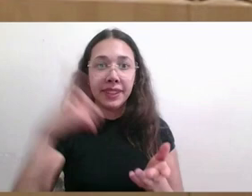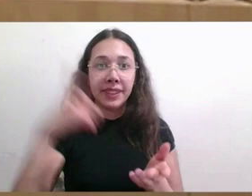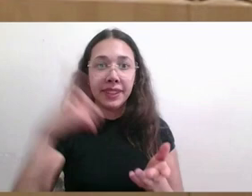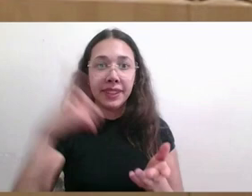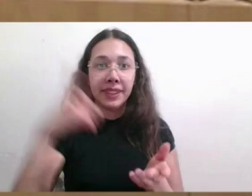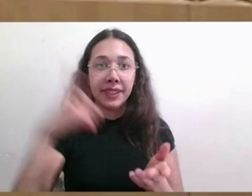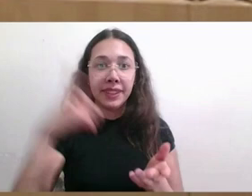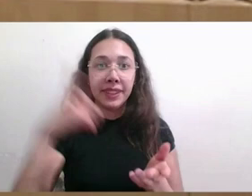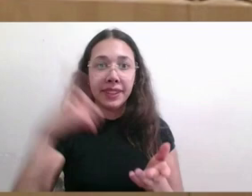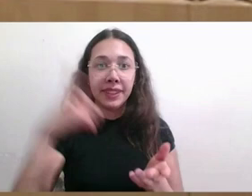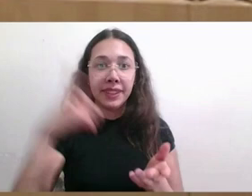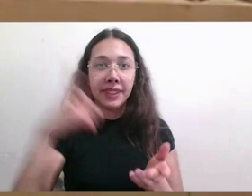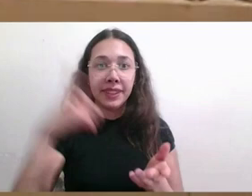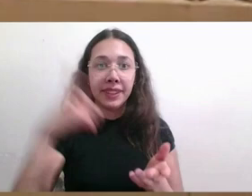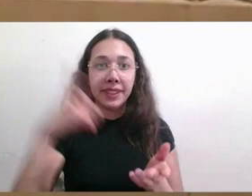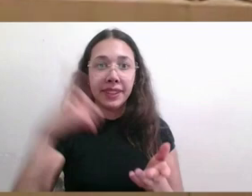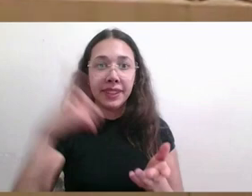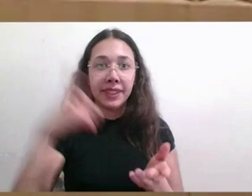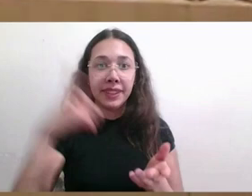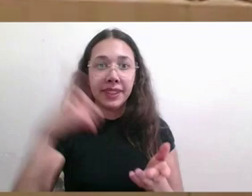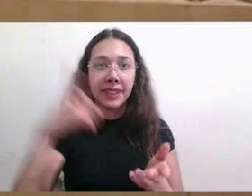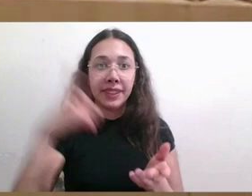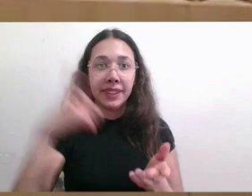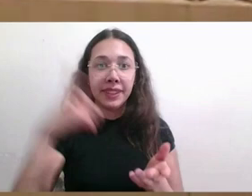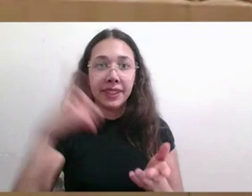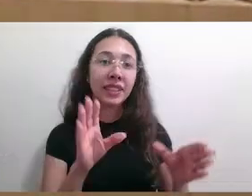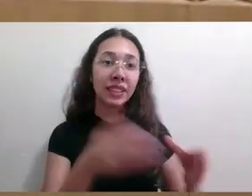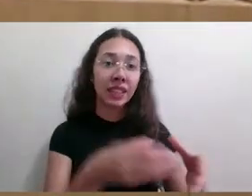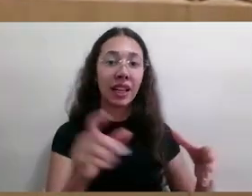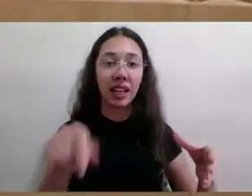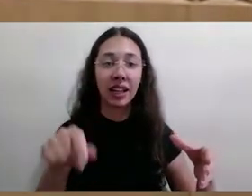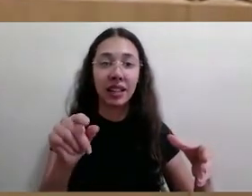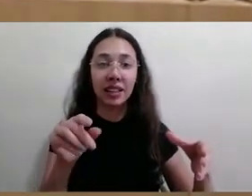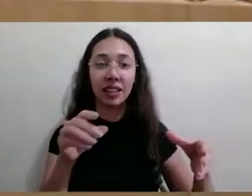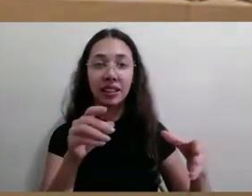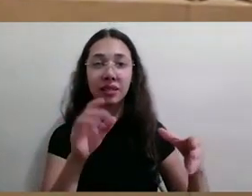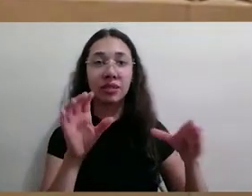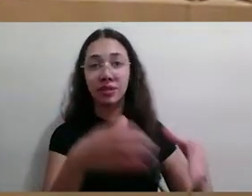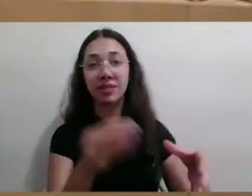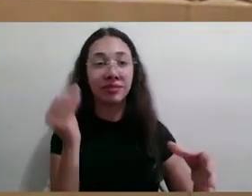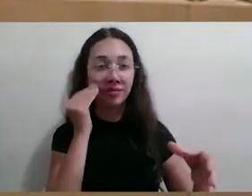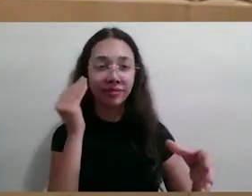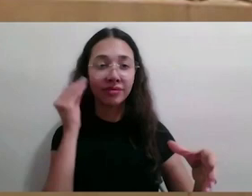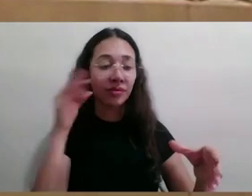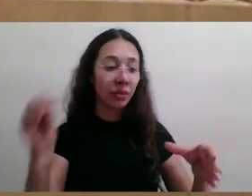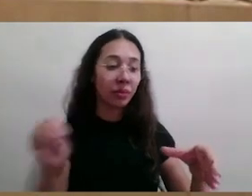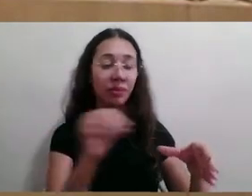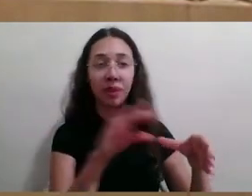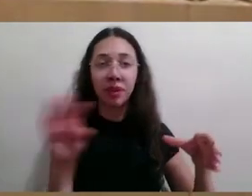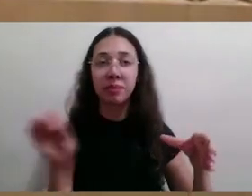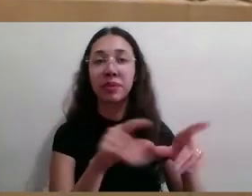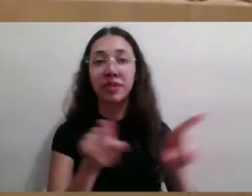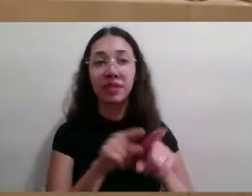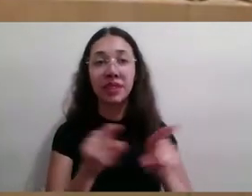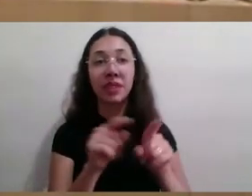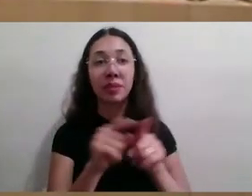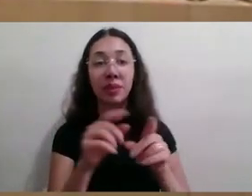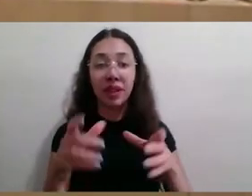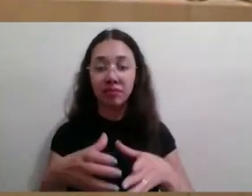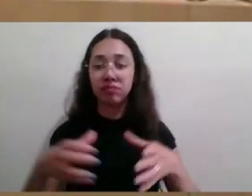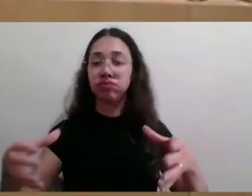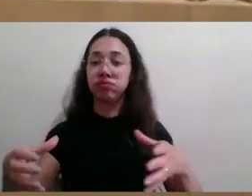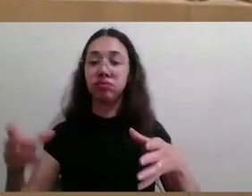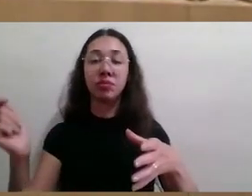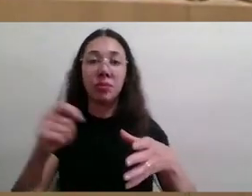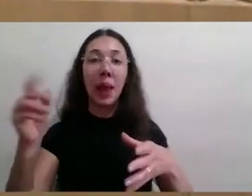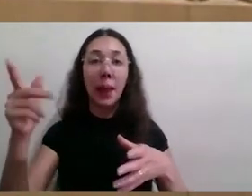tinham sido auxiliadas ainda e aumentar o número de unidades, ainda que a gente reduzisse o número de processos. E aí, pela presidência, foi